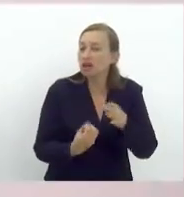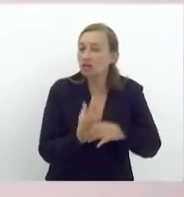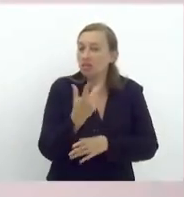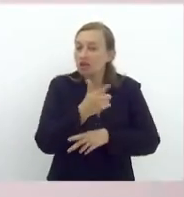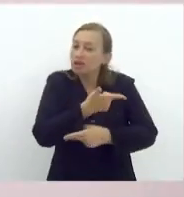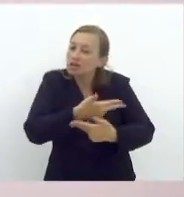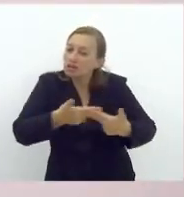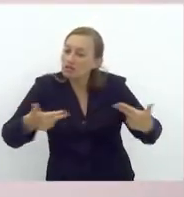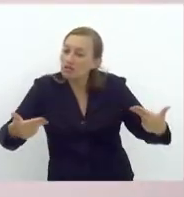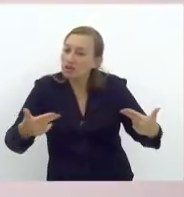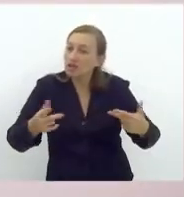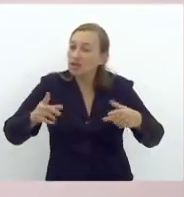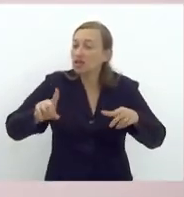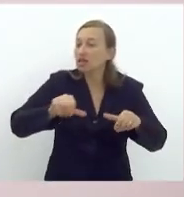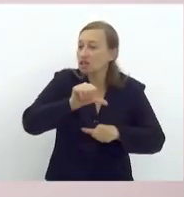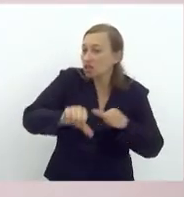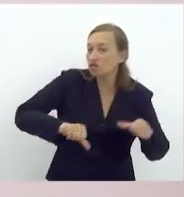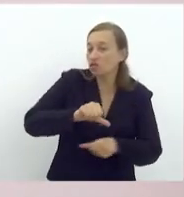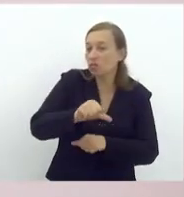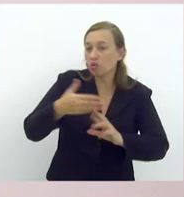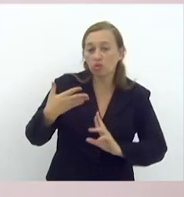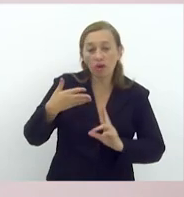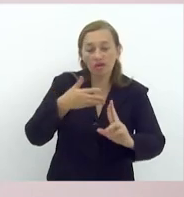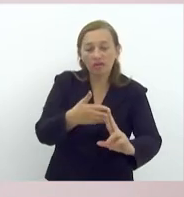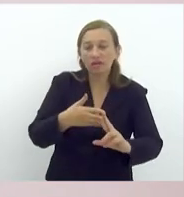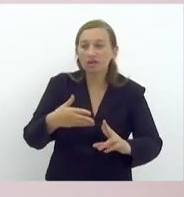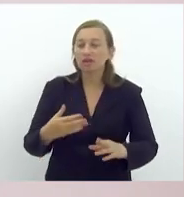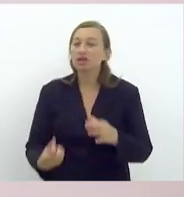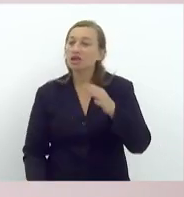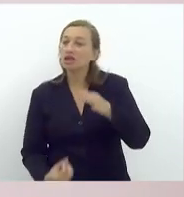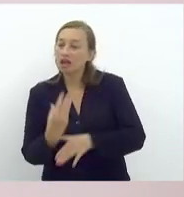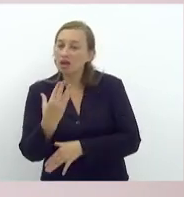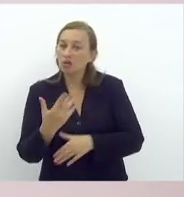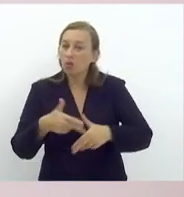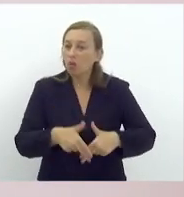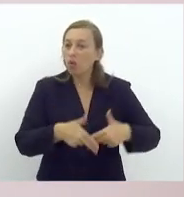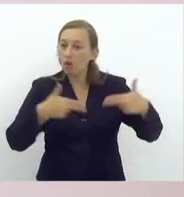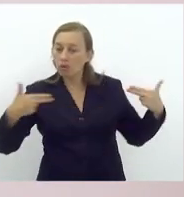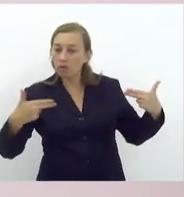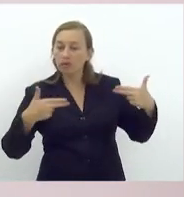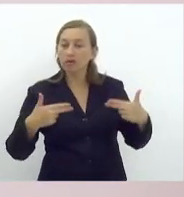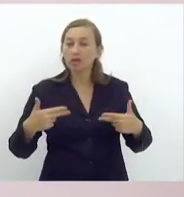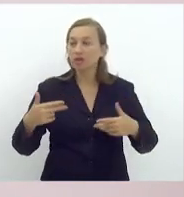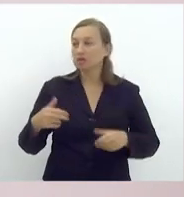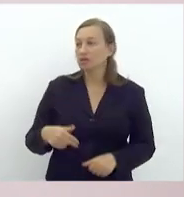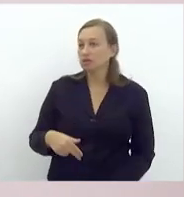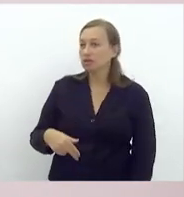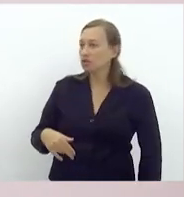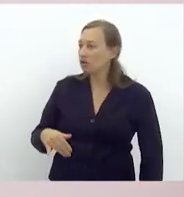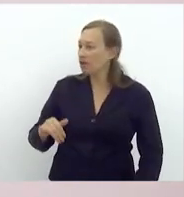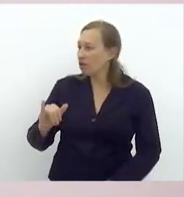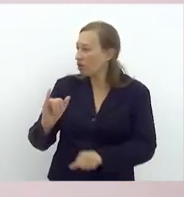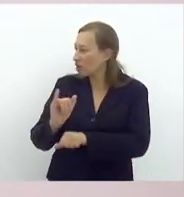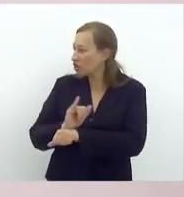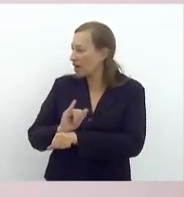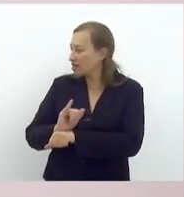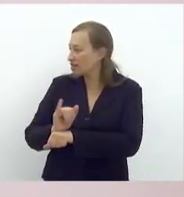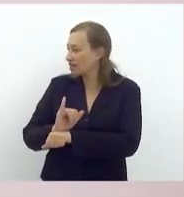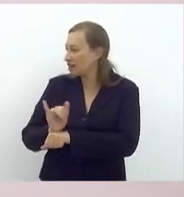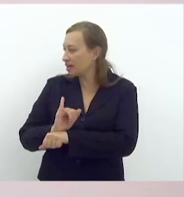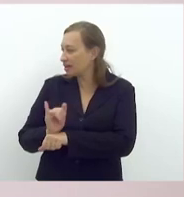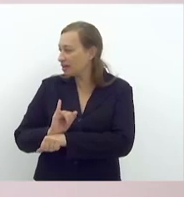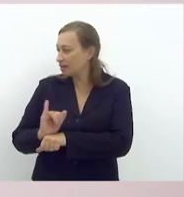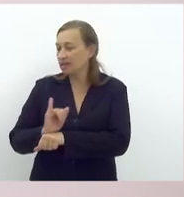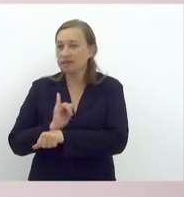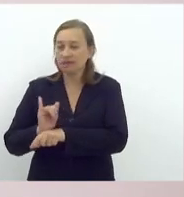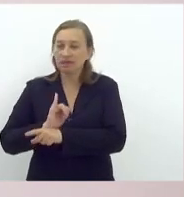e se transformou numa referência para os criadores do hip hop em Nova York então quando os caras vêm